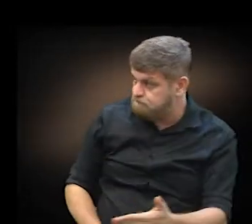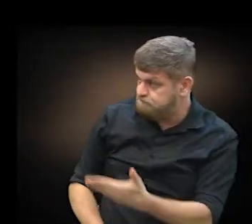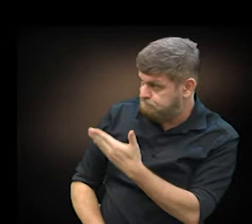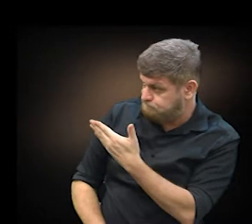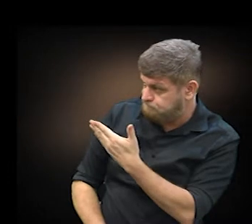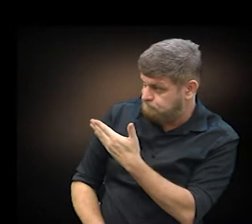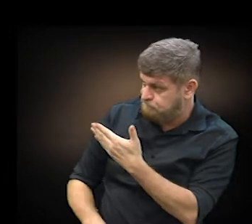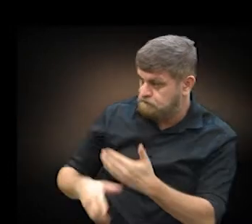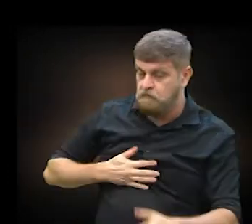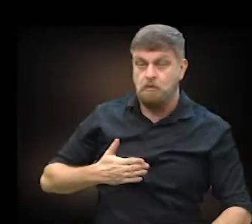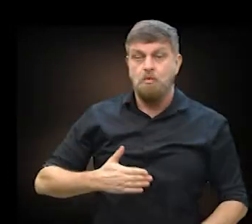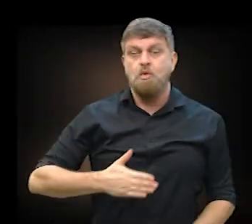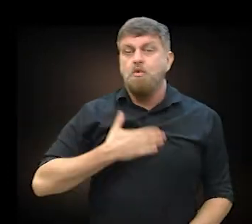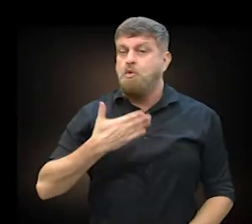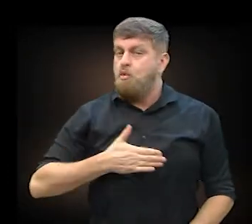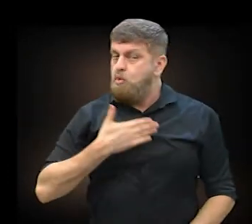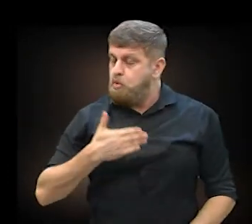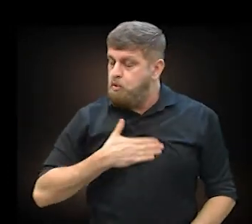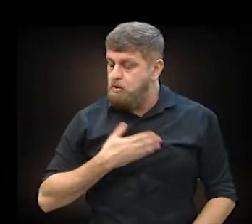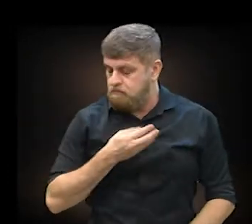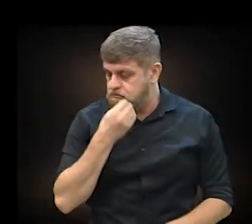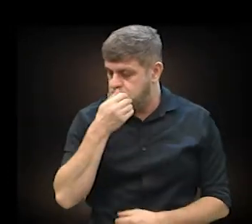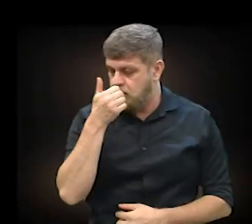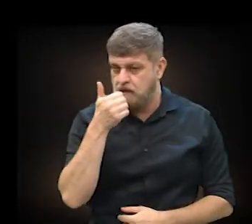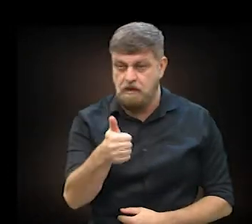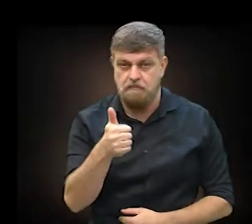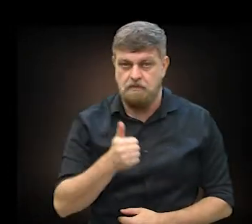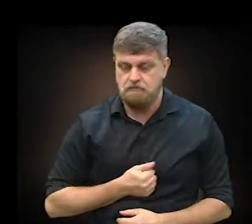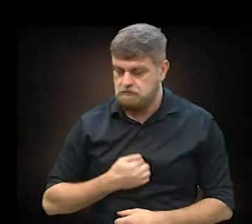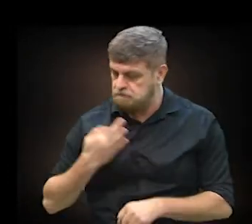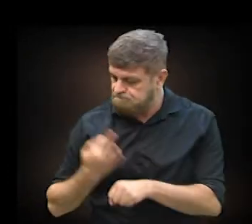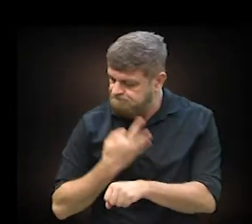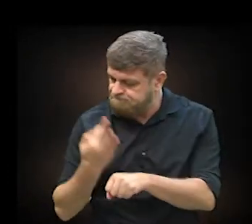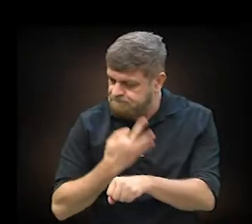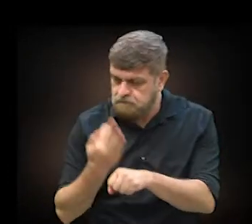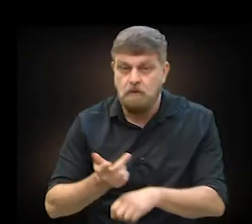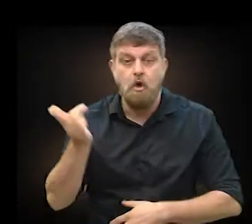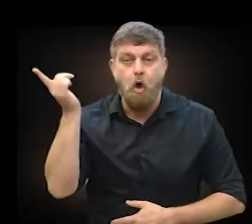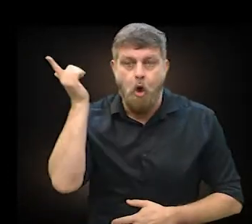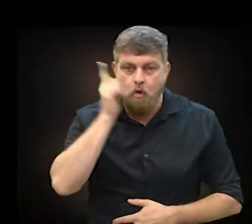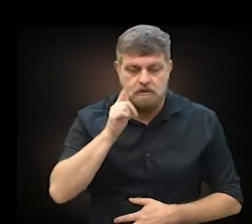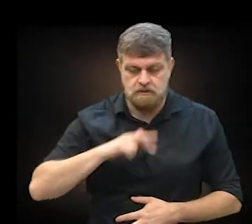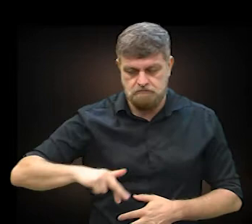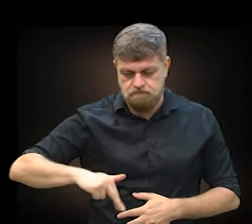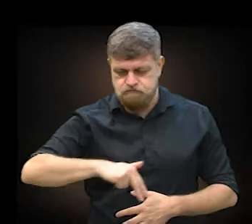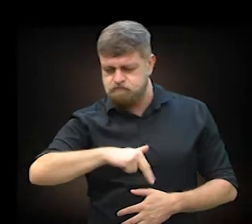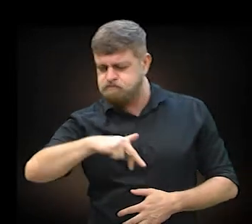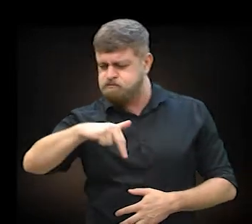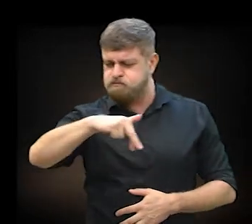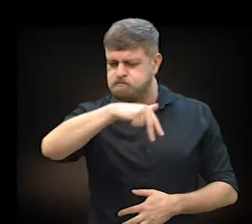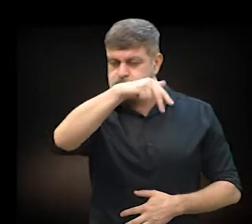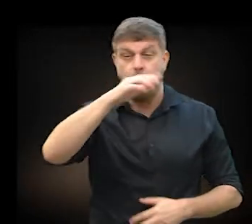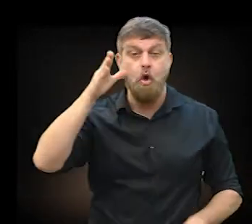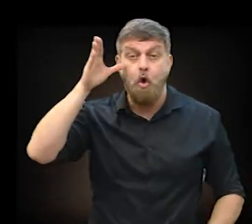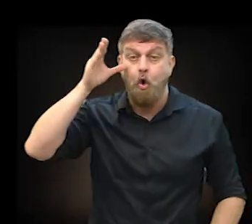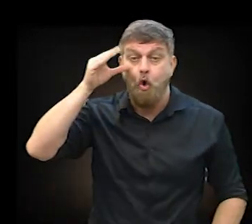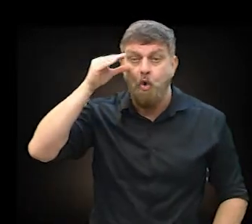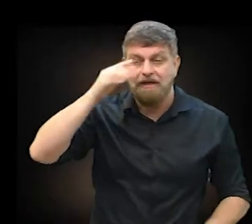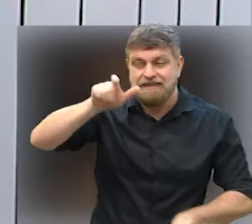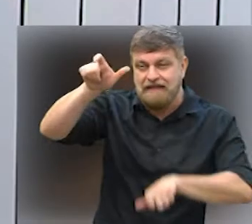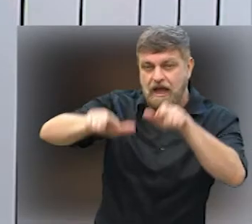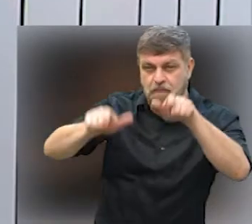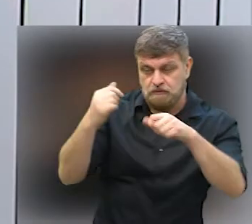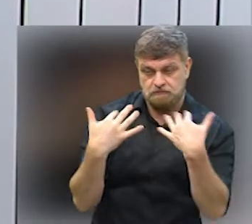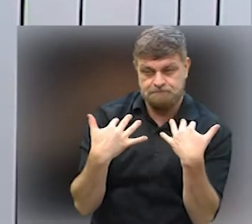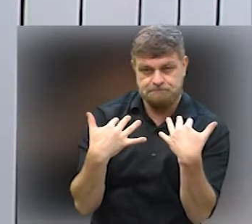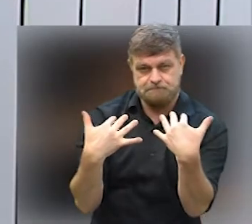um susto muito grande, mas que bom que isso não te impediu de seguir. Curiosidade para quem